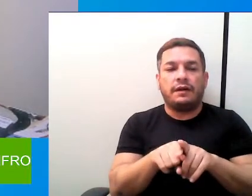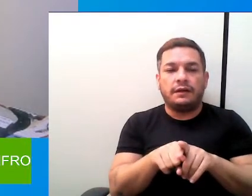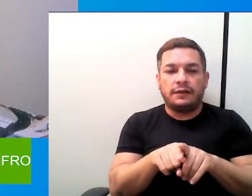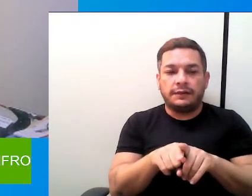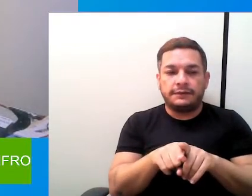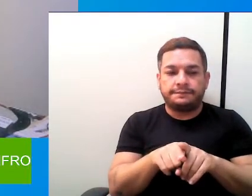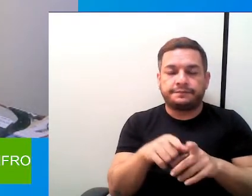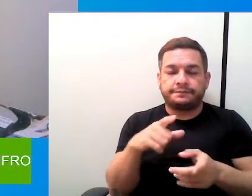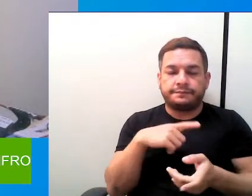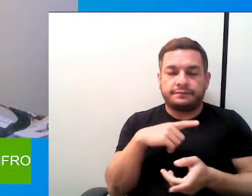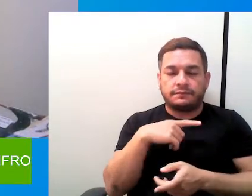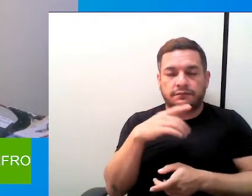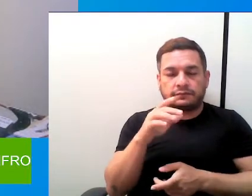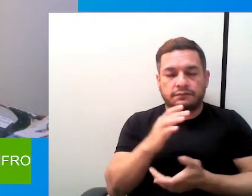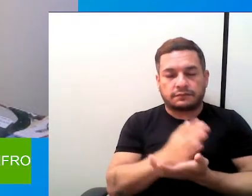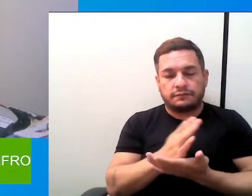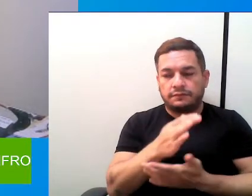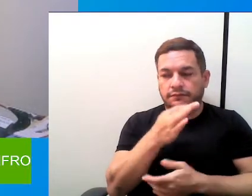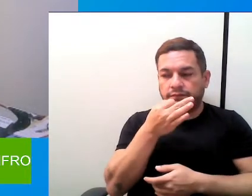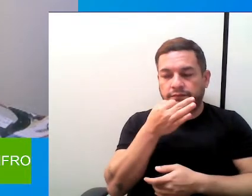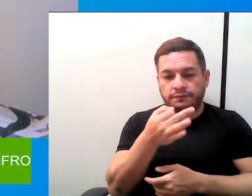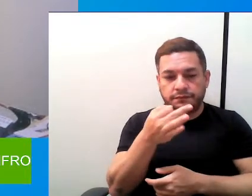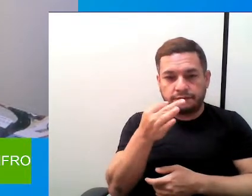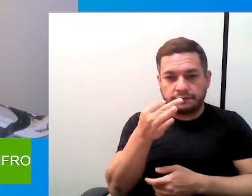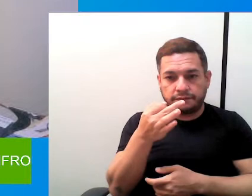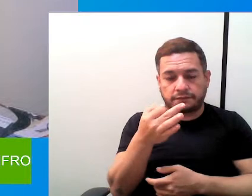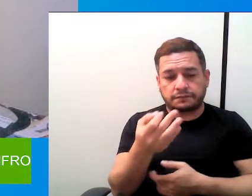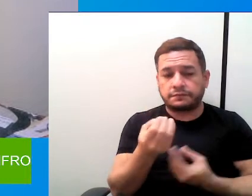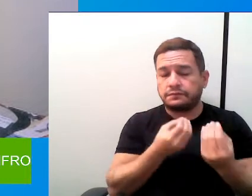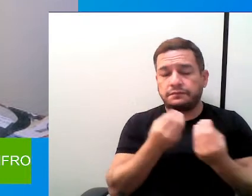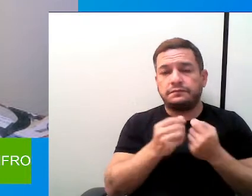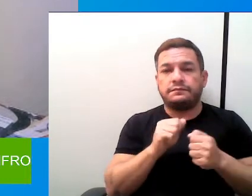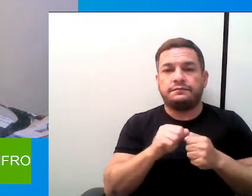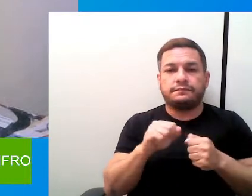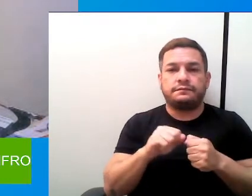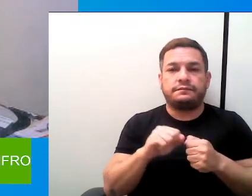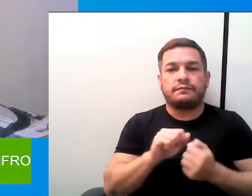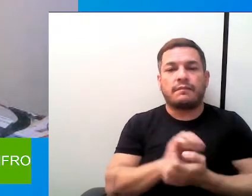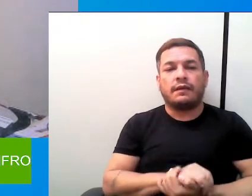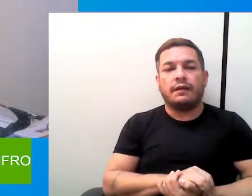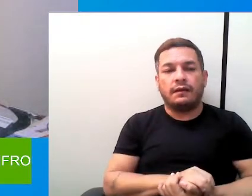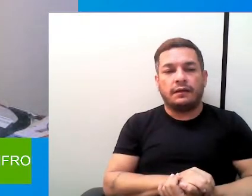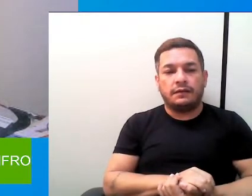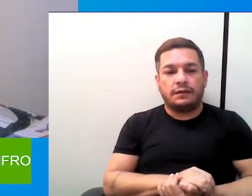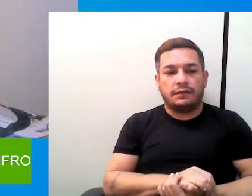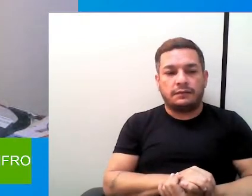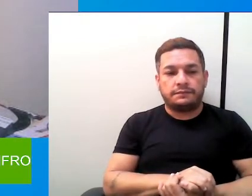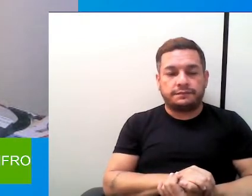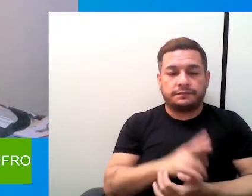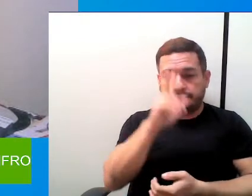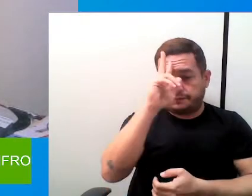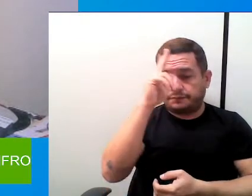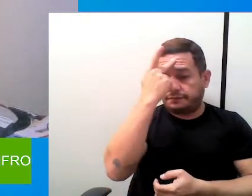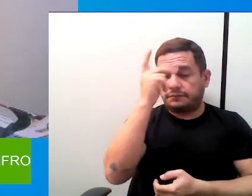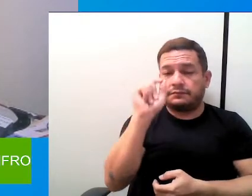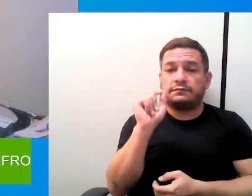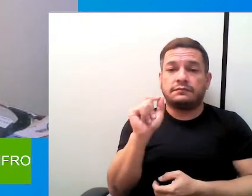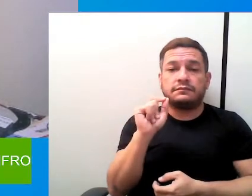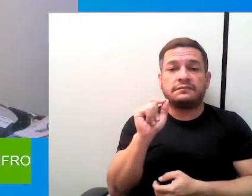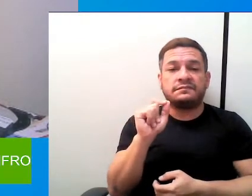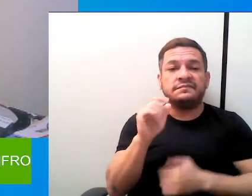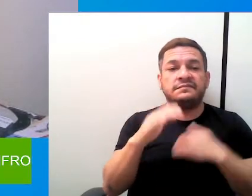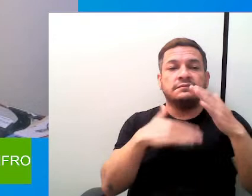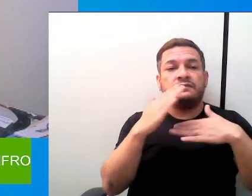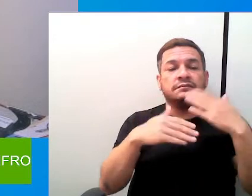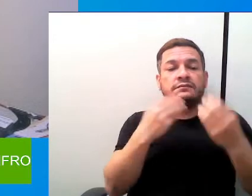algumas definições de como nós poderíamos fazer isso. Nós decidimos desenvolver a curricularização